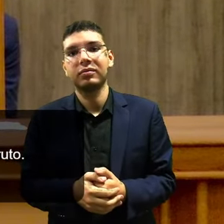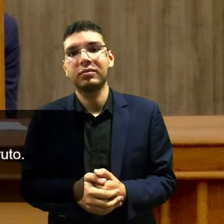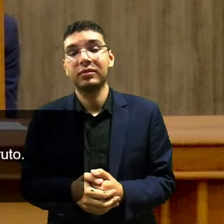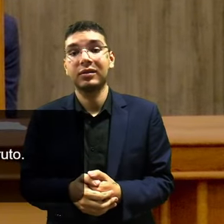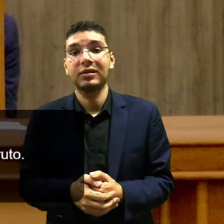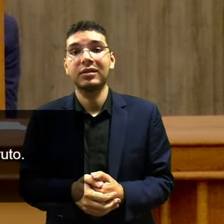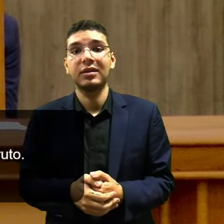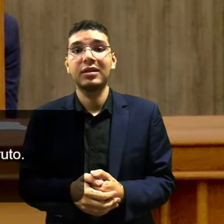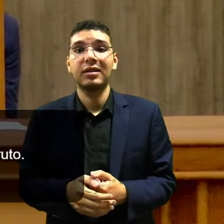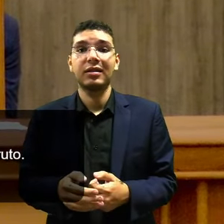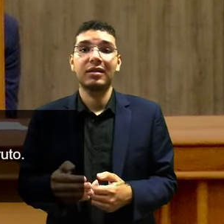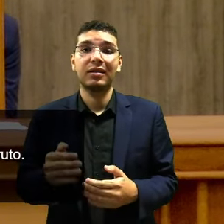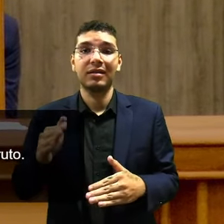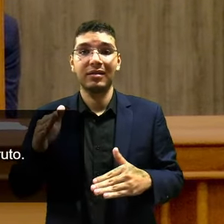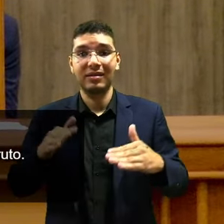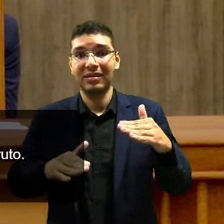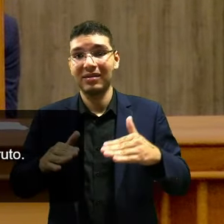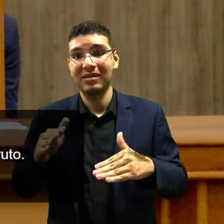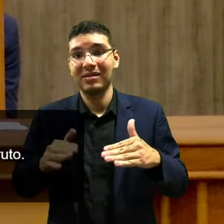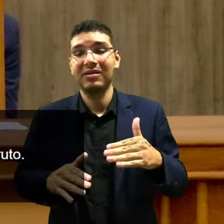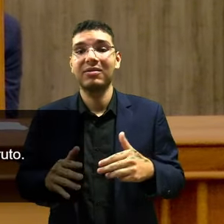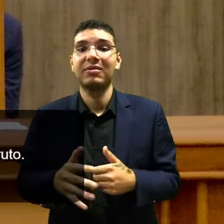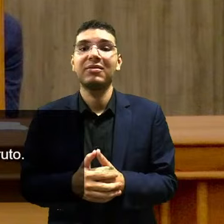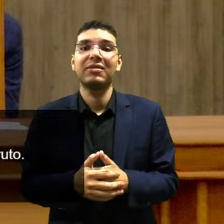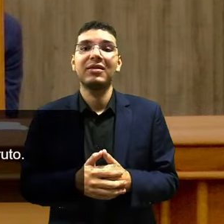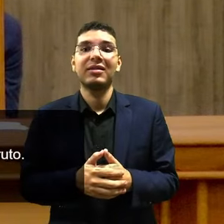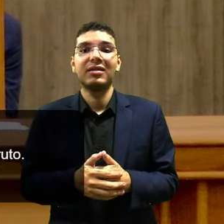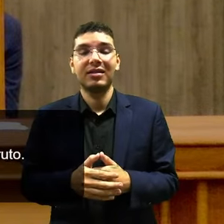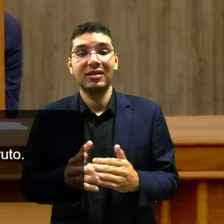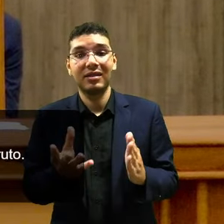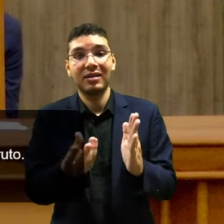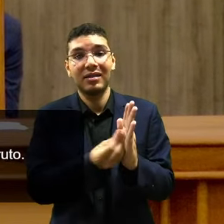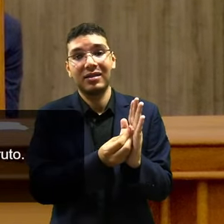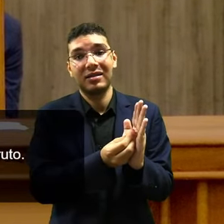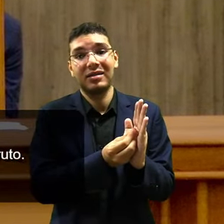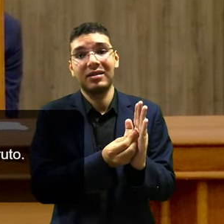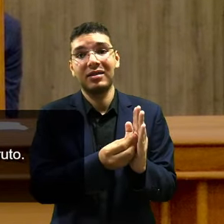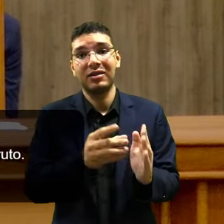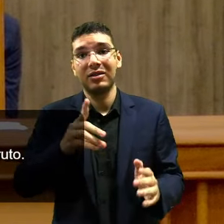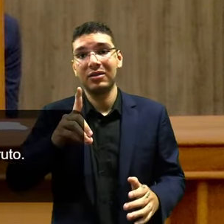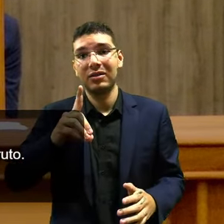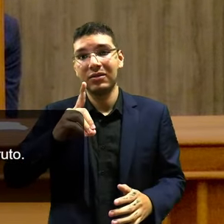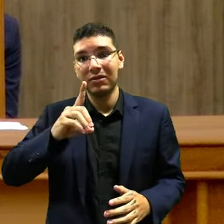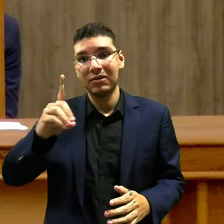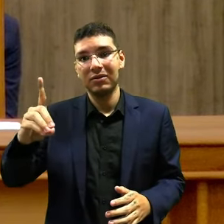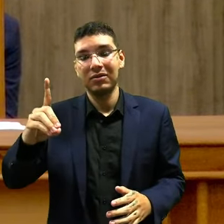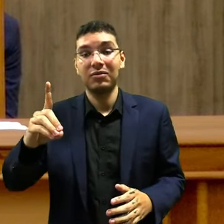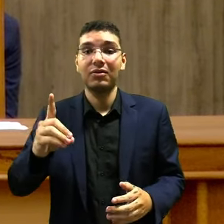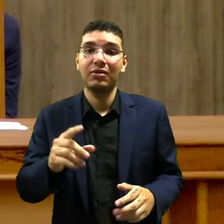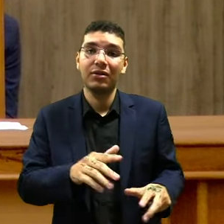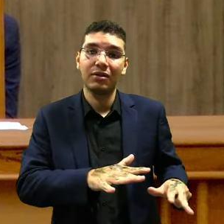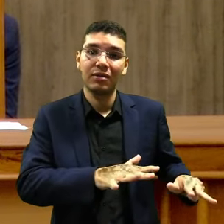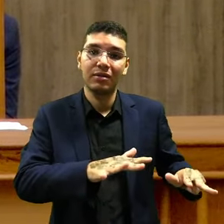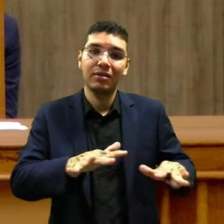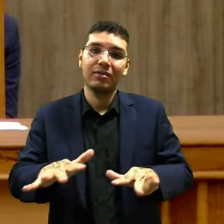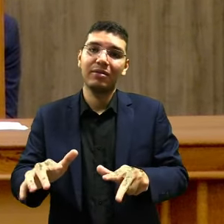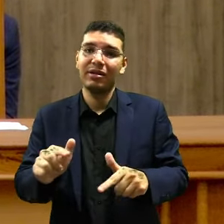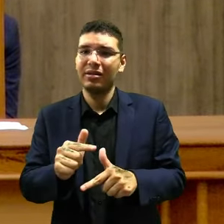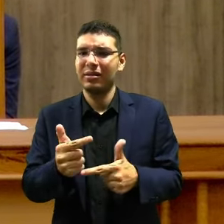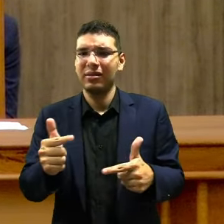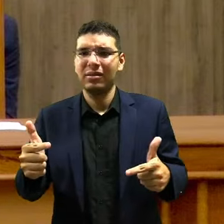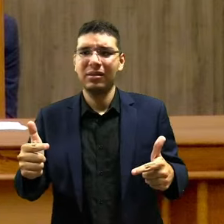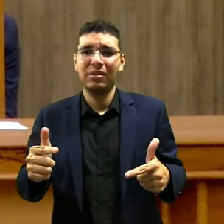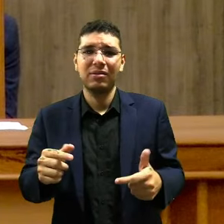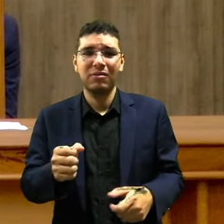mais tarde eu venho tem muito aí como di o Lourival Freita ele sai assim minha velha vai chover